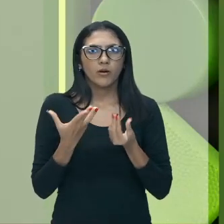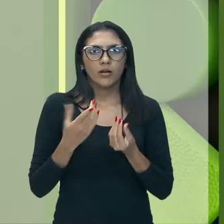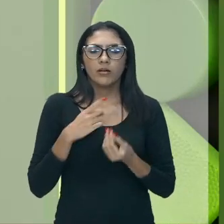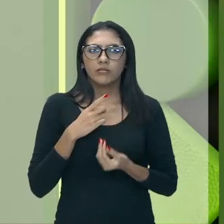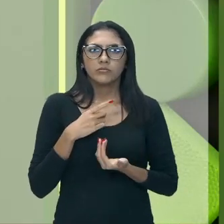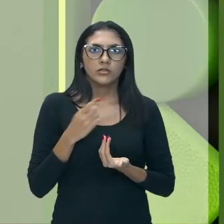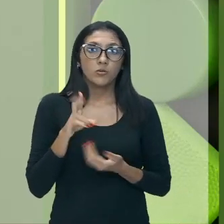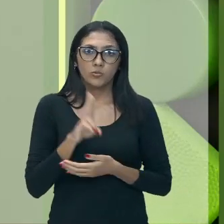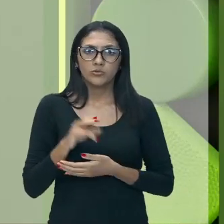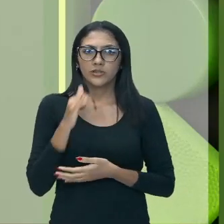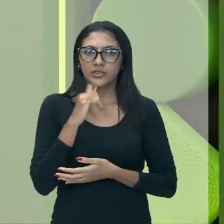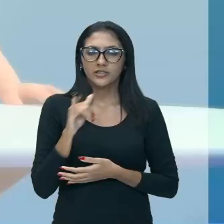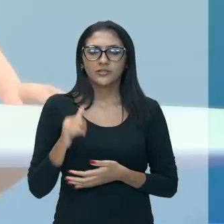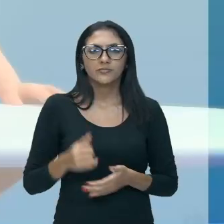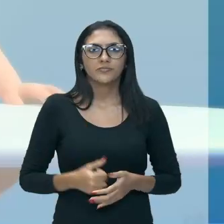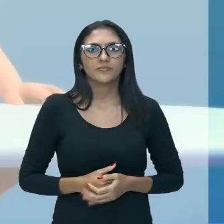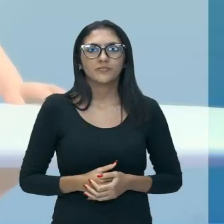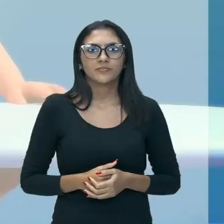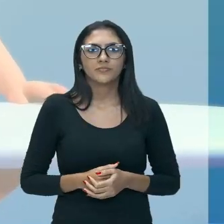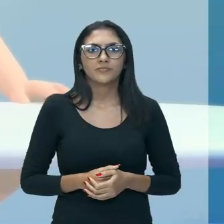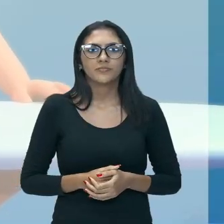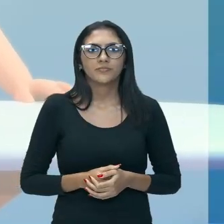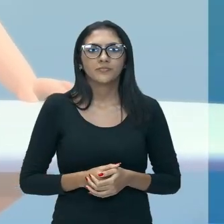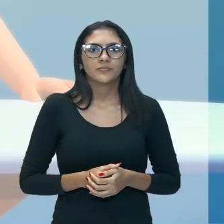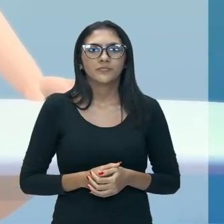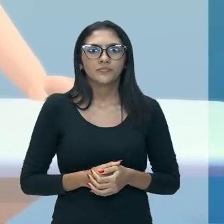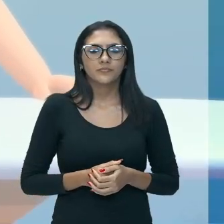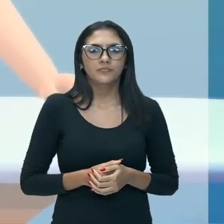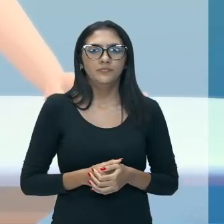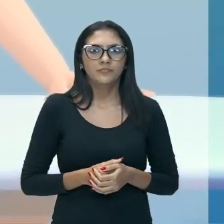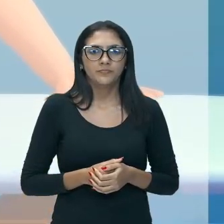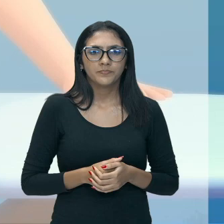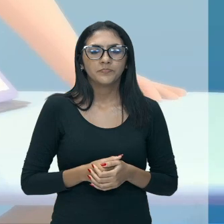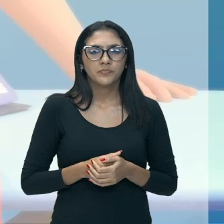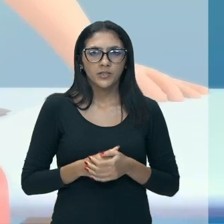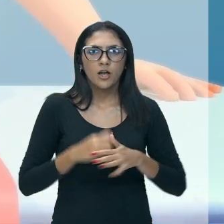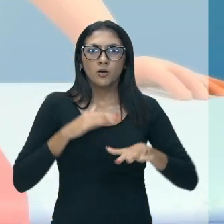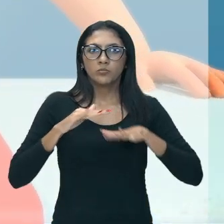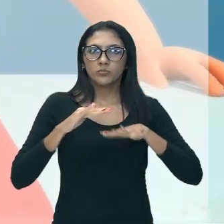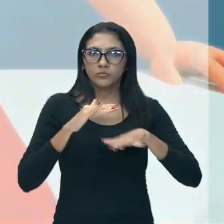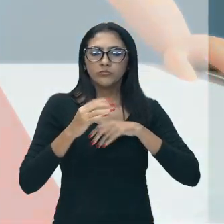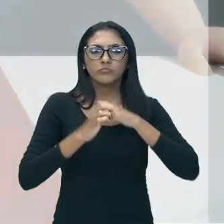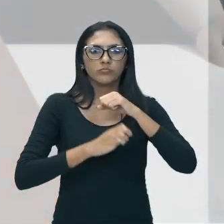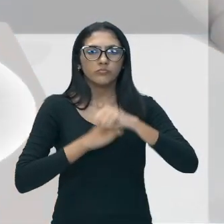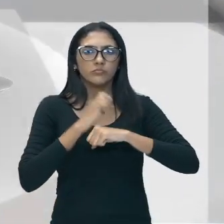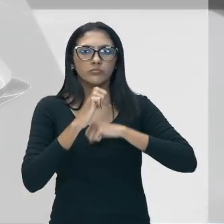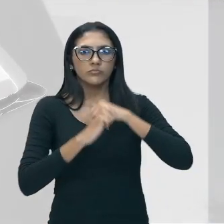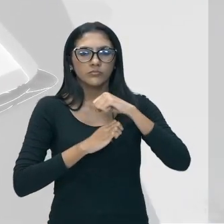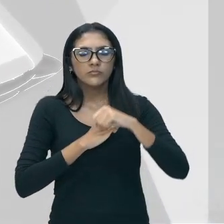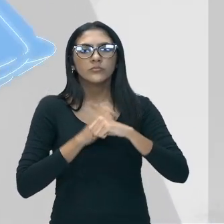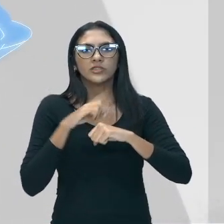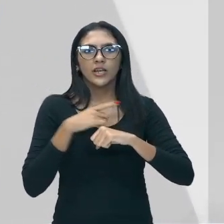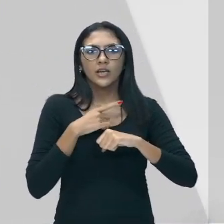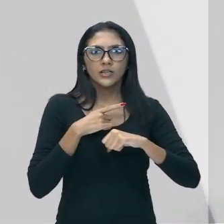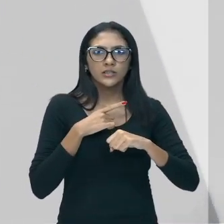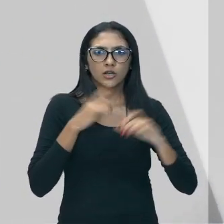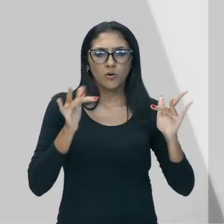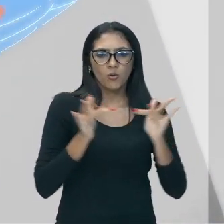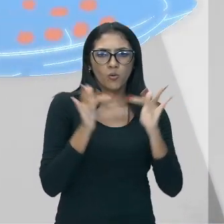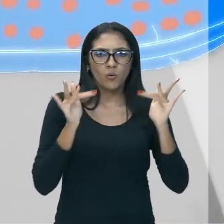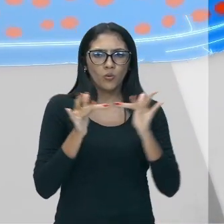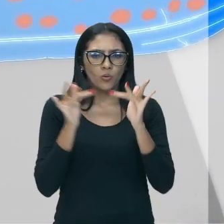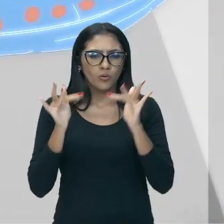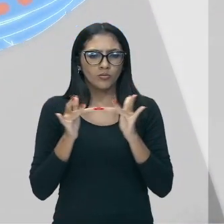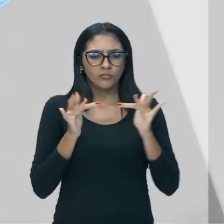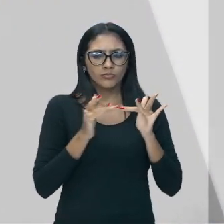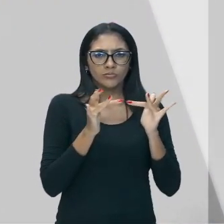lá assistir. Quando os elétrons viajam entre os átomos de uma substância, eles esbarram em outros elétrons e no